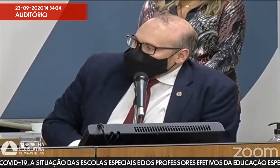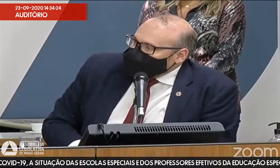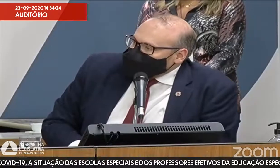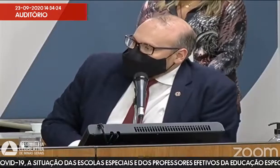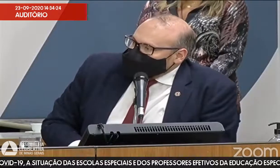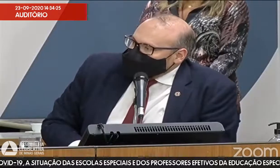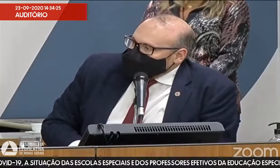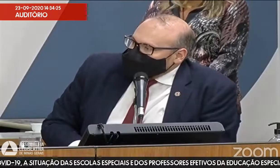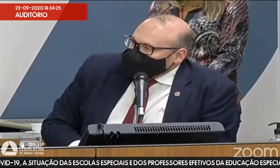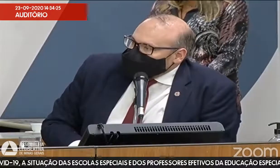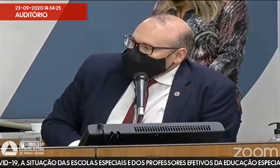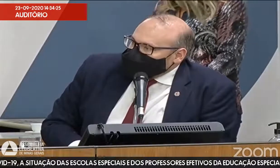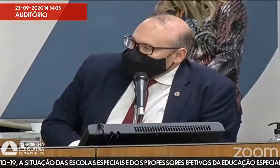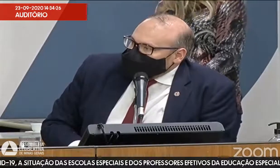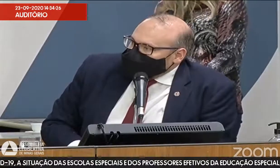mas